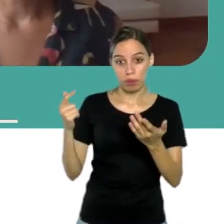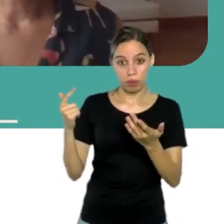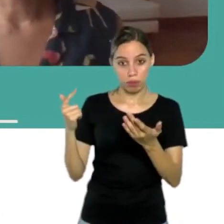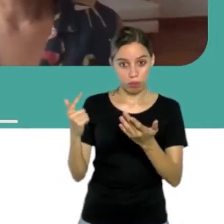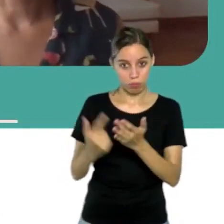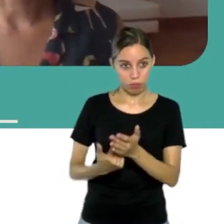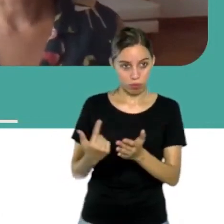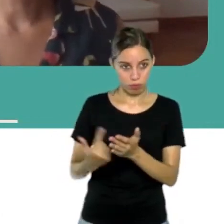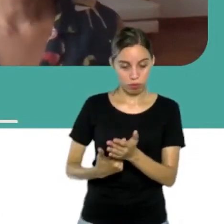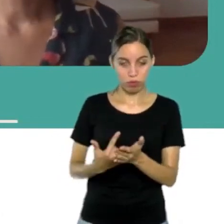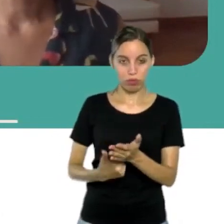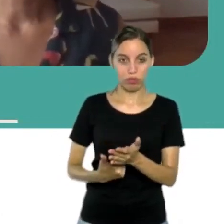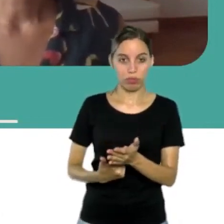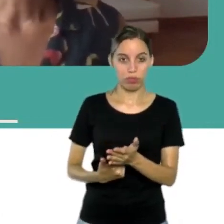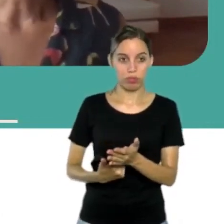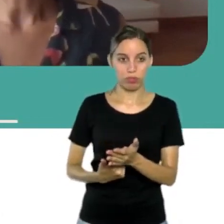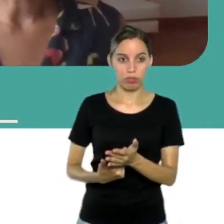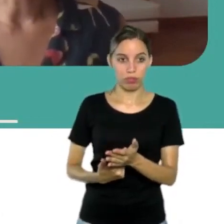que